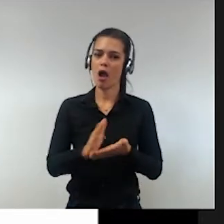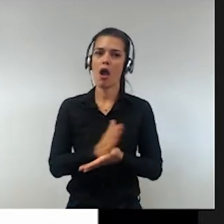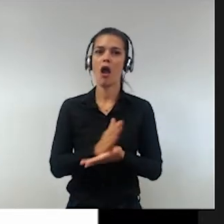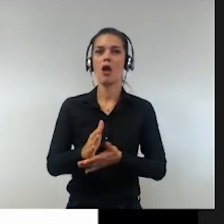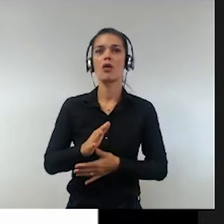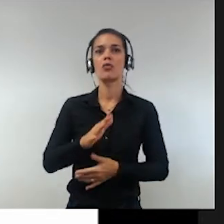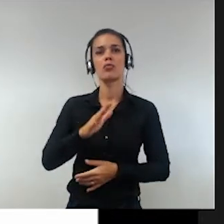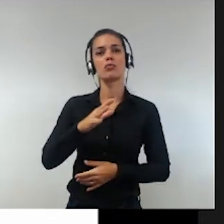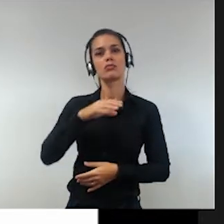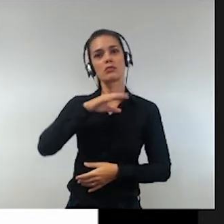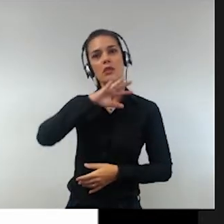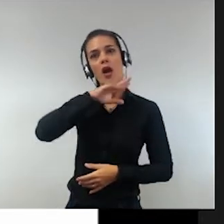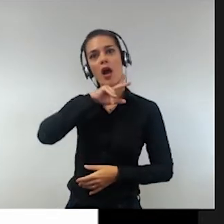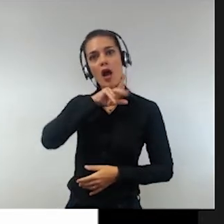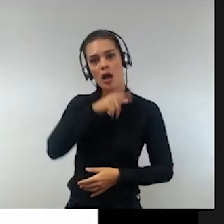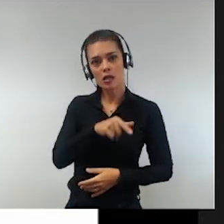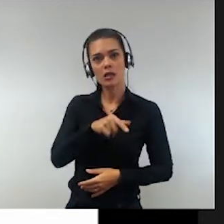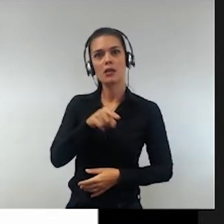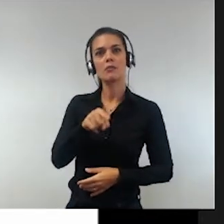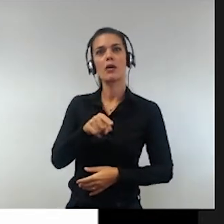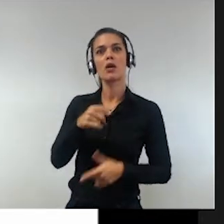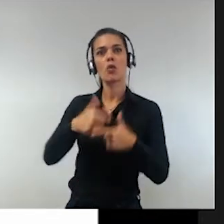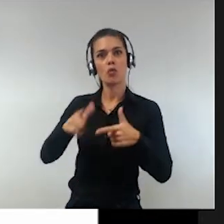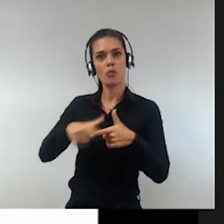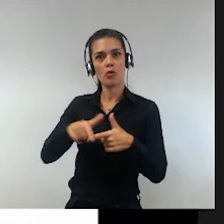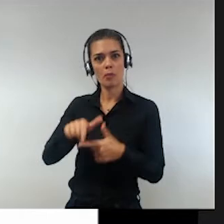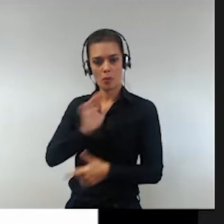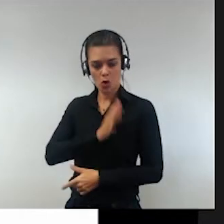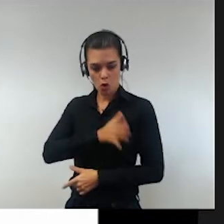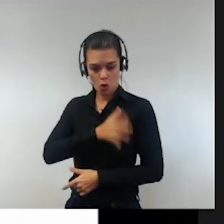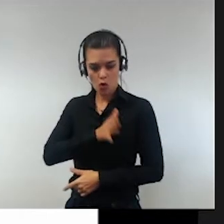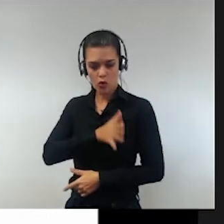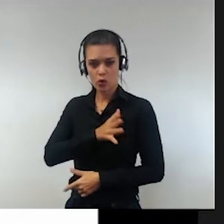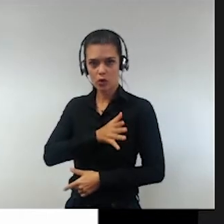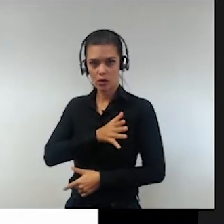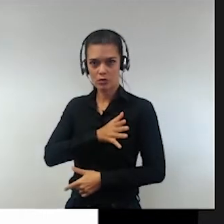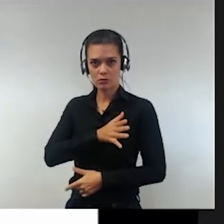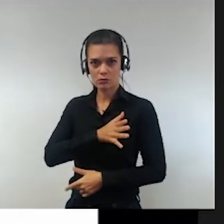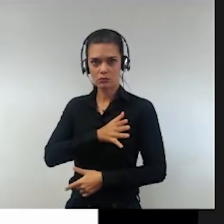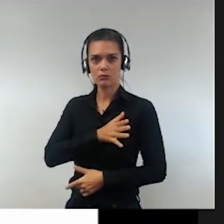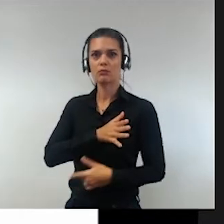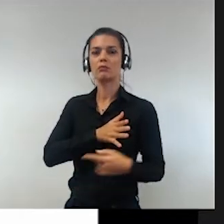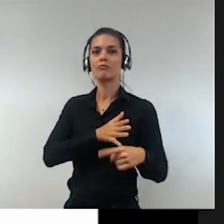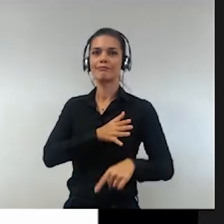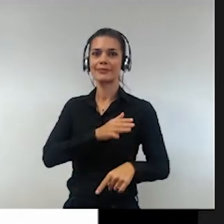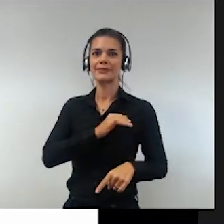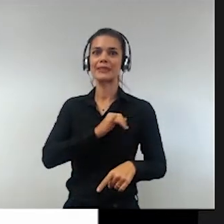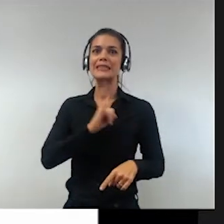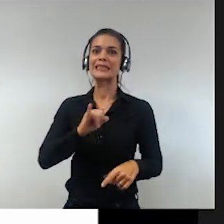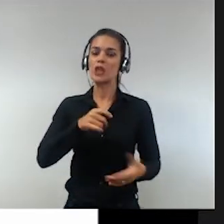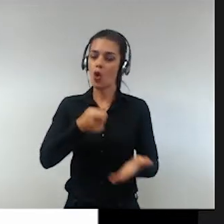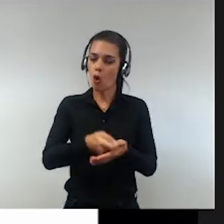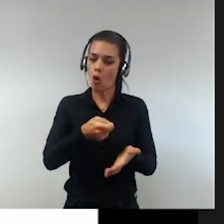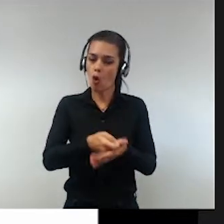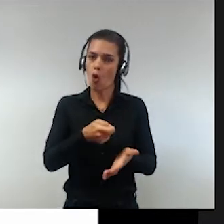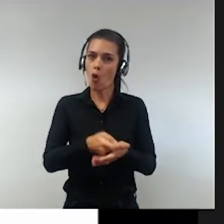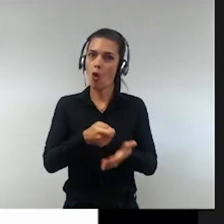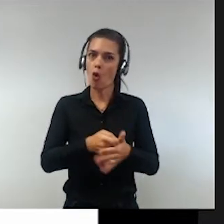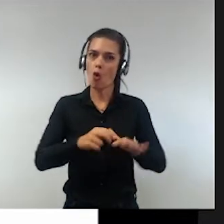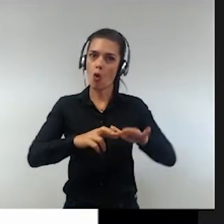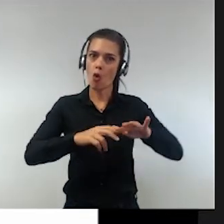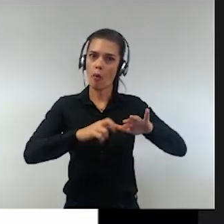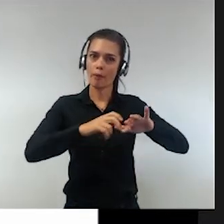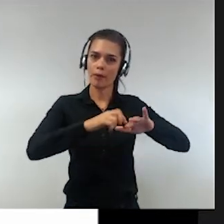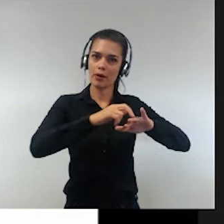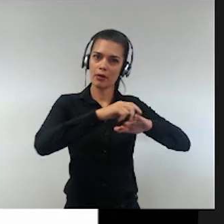problemas cardíacos comprovados pelos laudos veterinários, se esses animais forem obrigados a transitar nos condomínios por área de